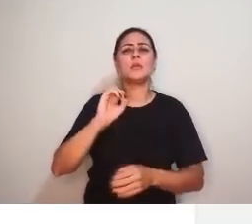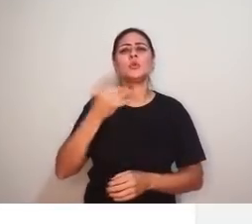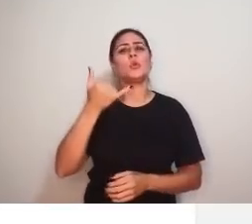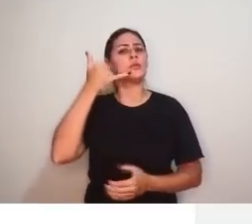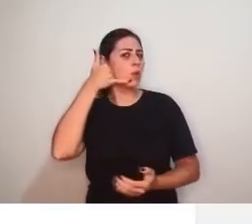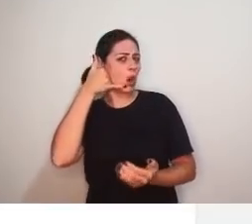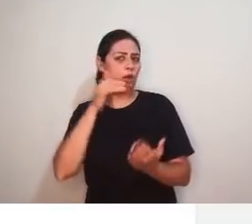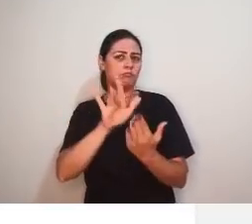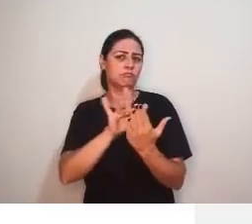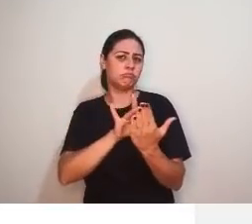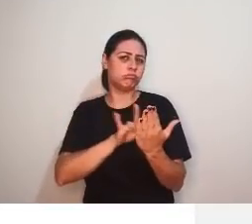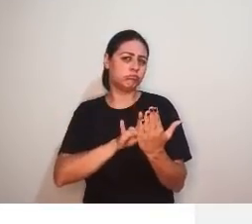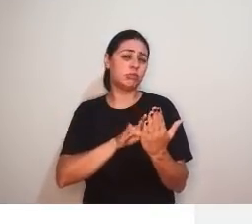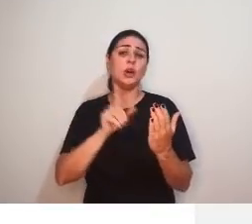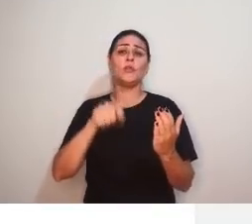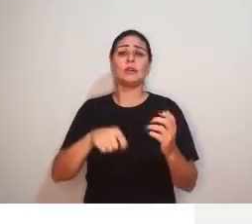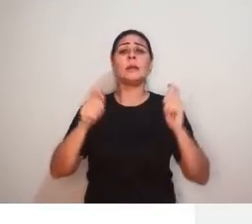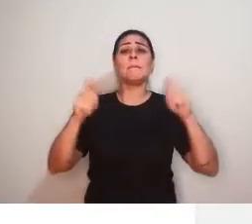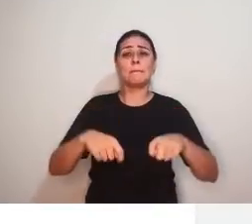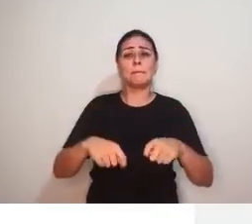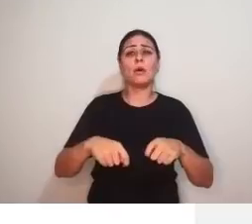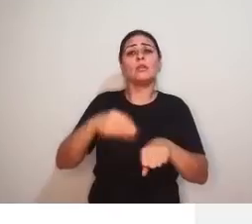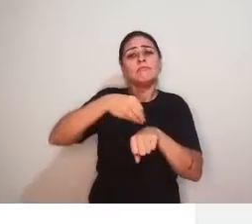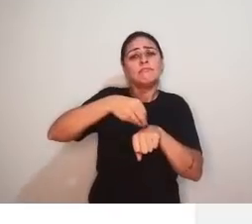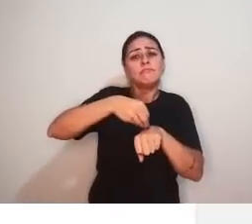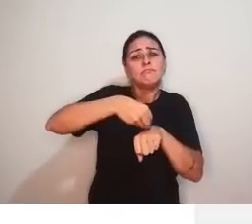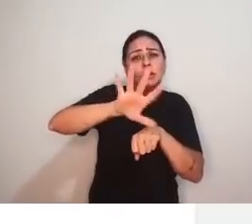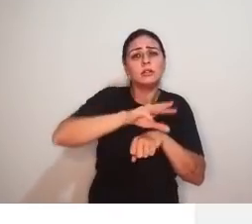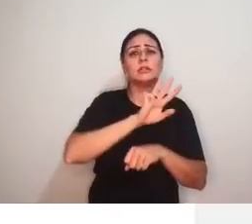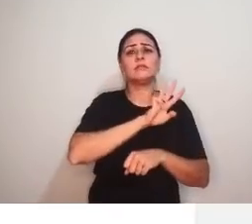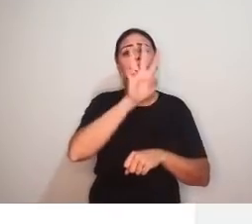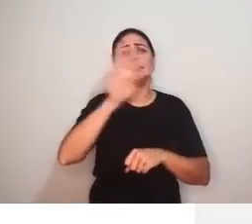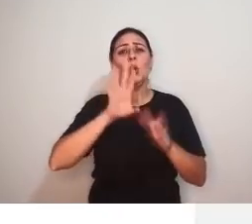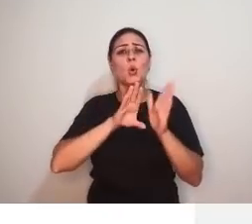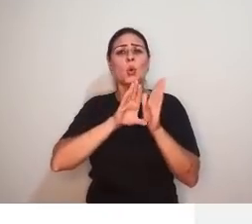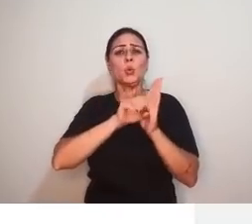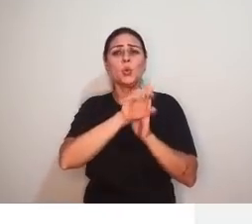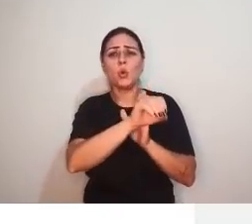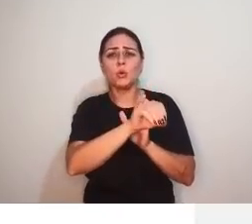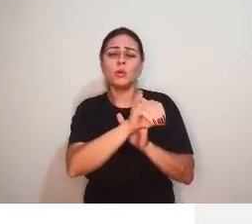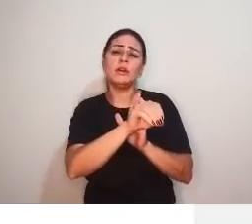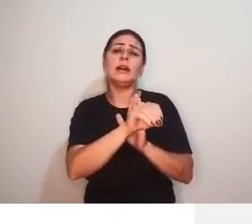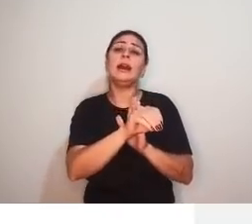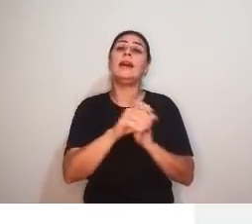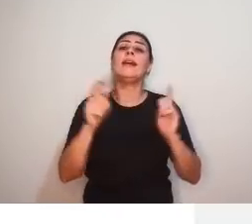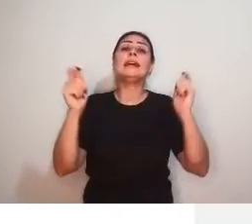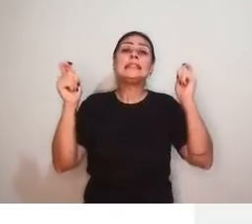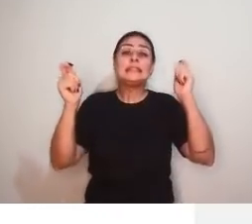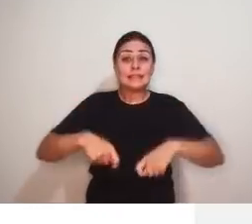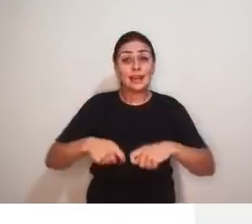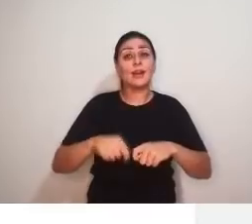que tendo lá um tablet ou um smartphone, você compartilha o Jamboard, você cria direto na plataforma do Google,